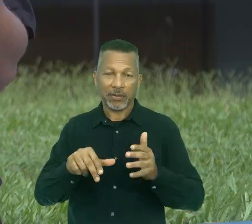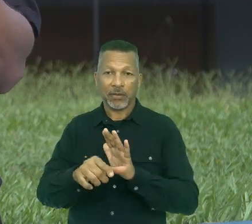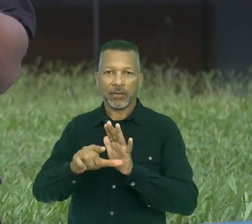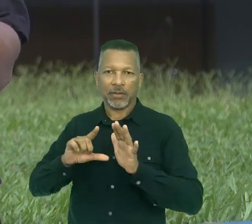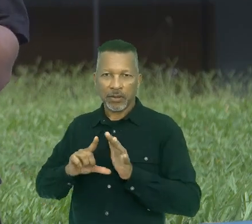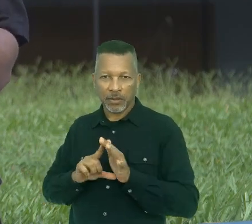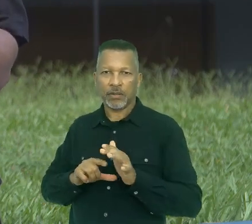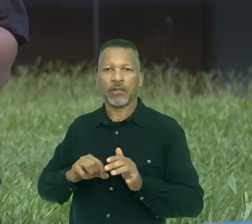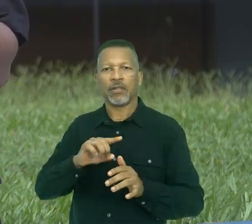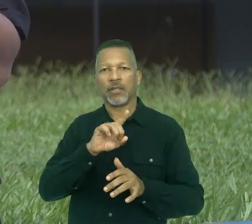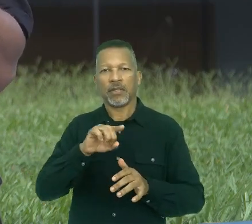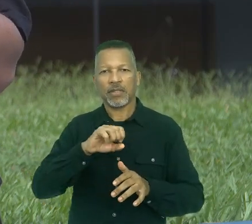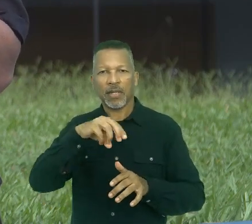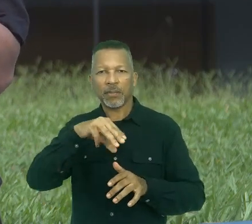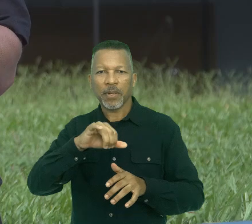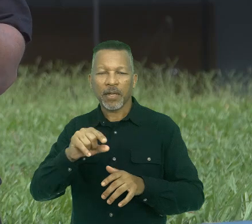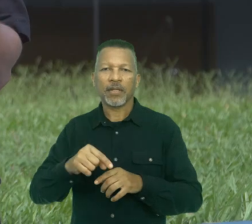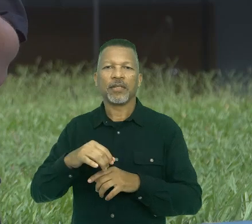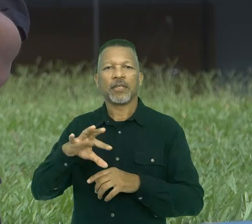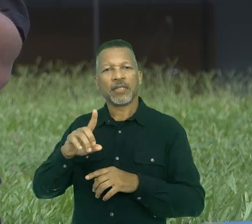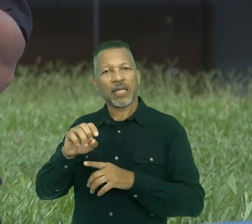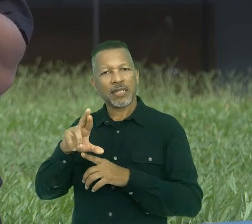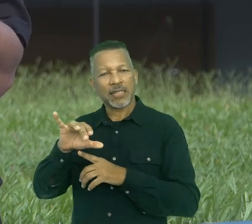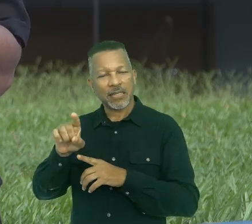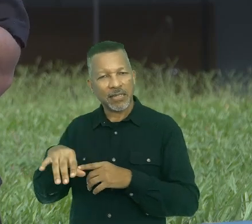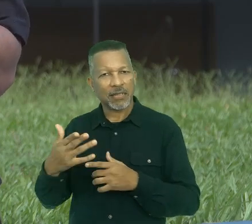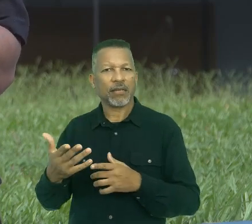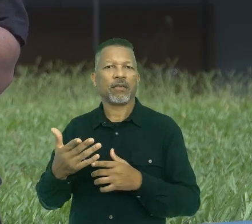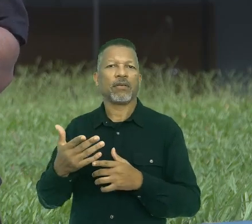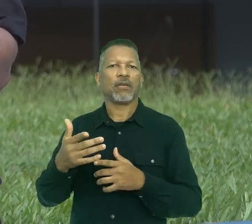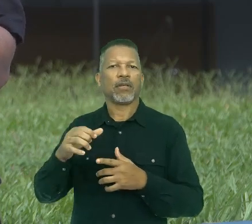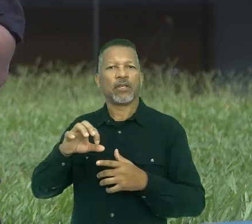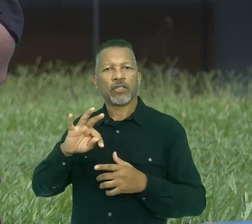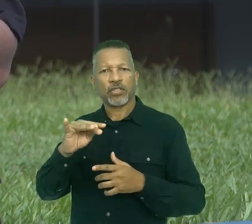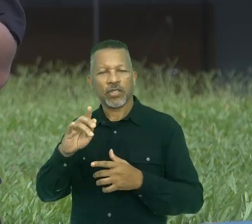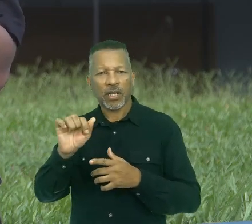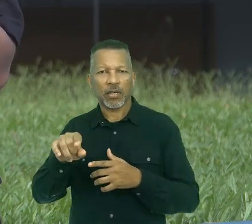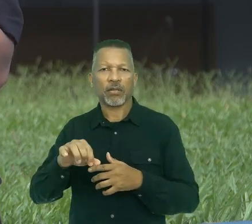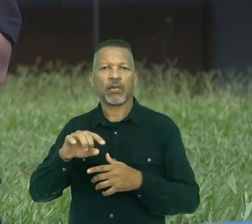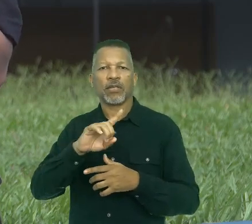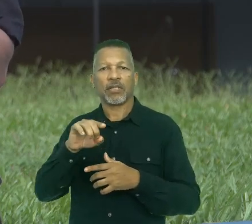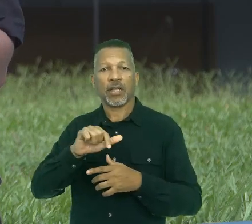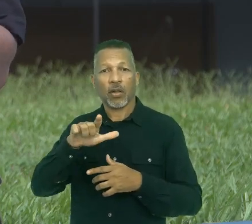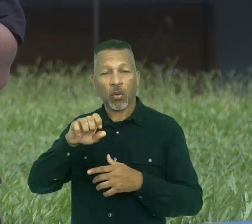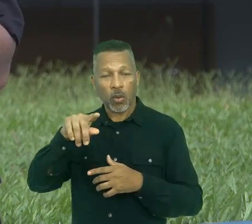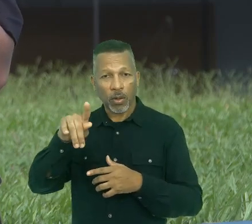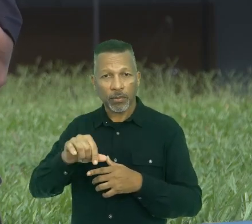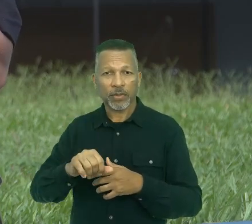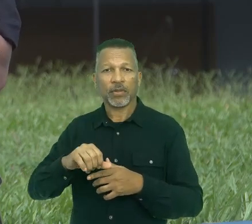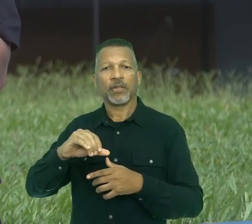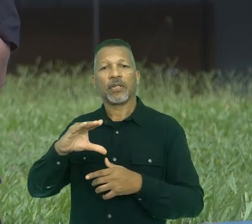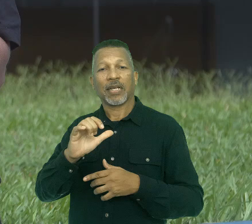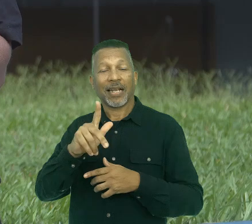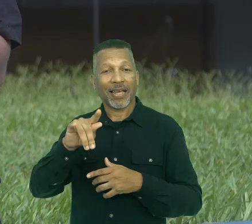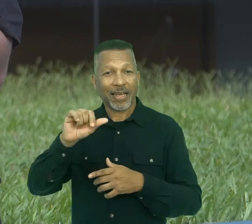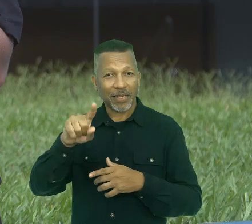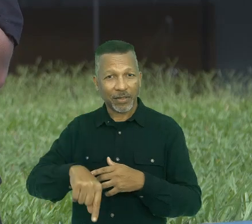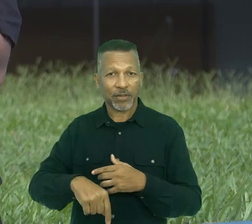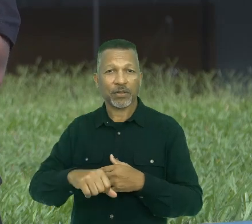Zé Mário, Darcy de Mônaco, Teatro de Bolso, Zé Lopes, Clayton,